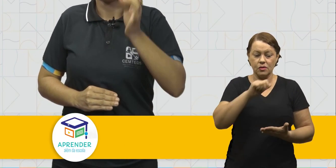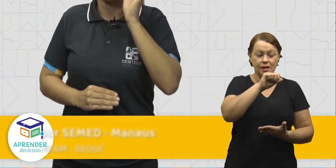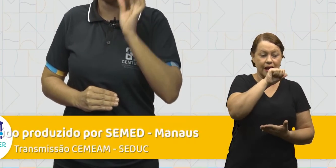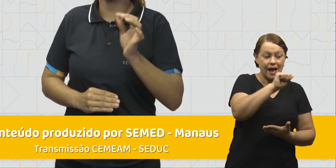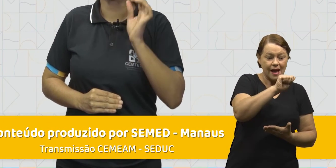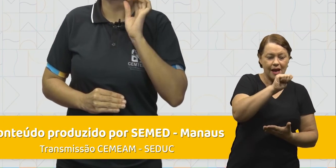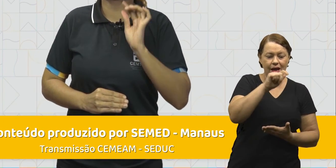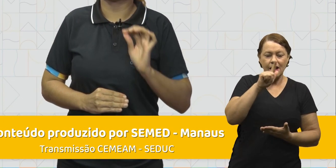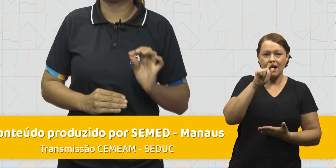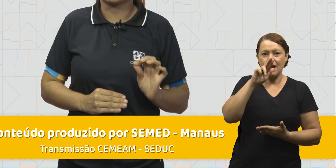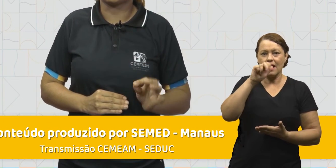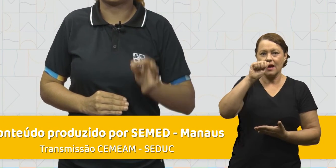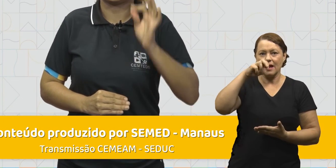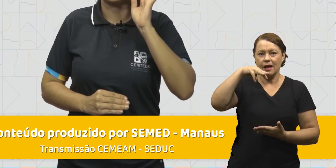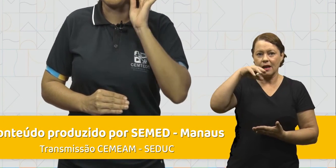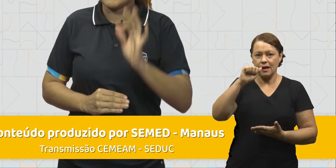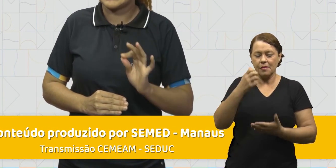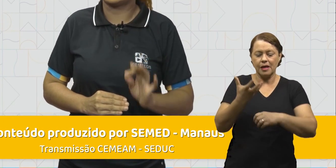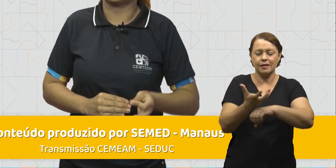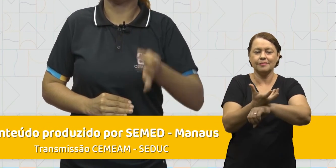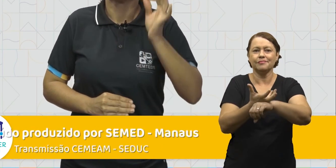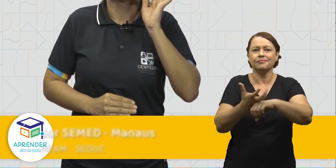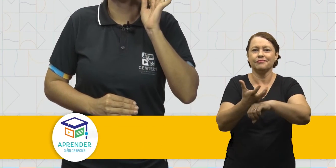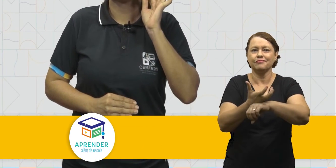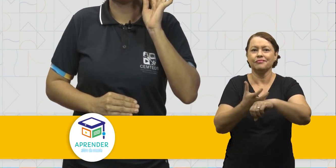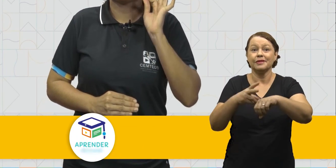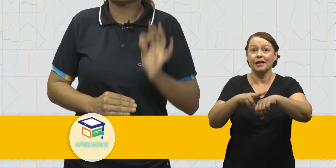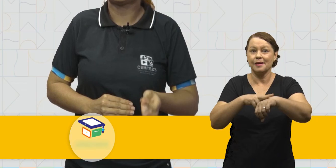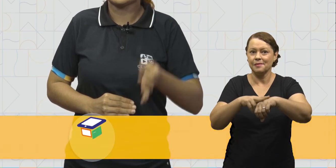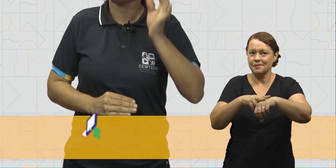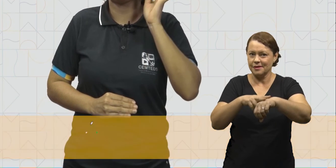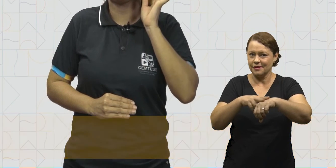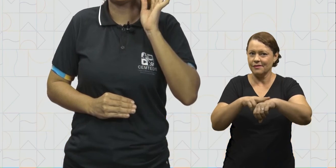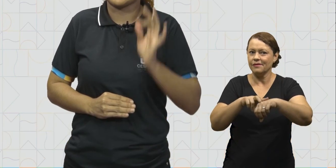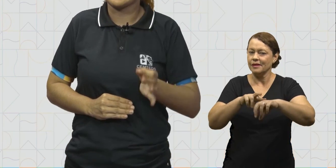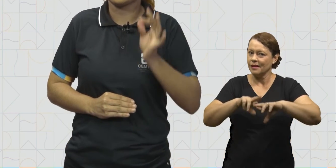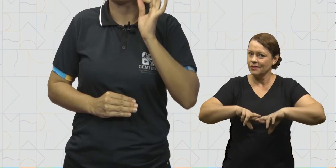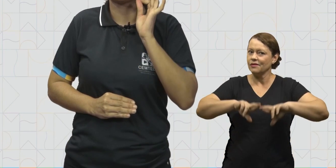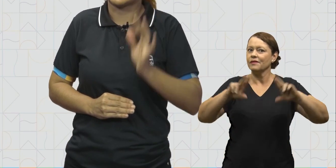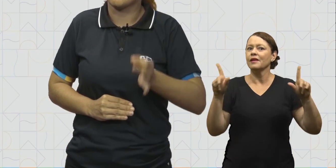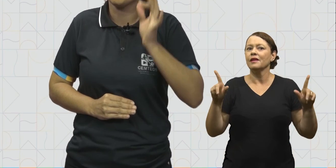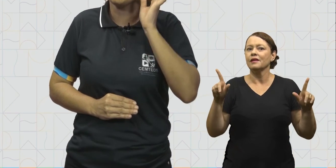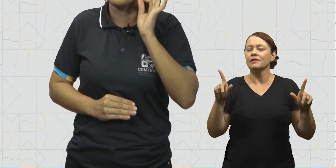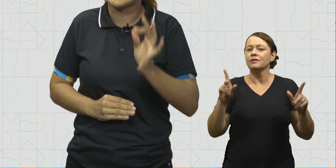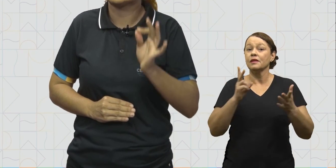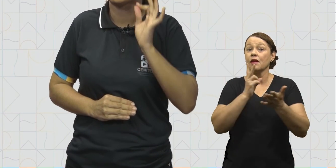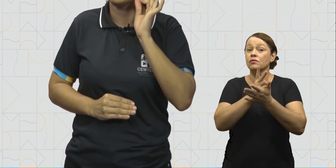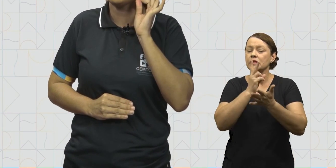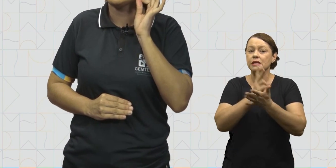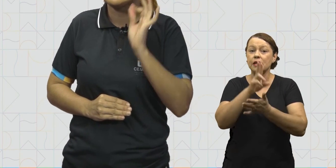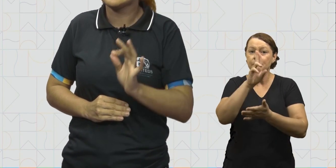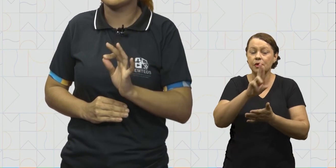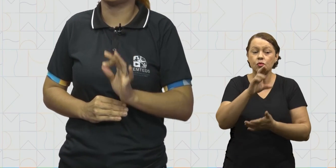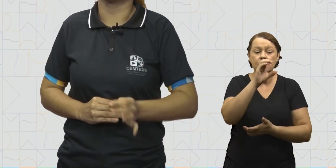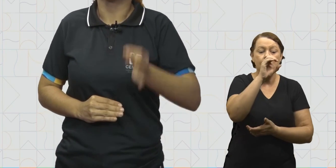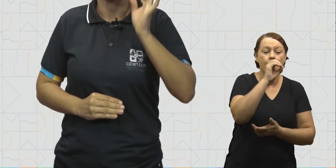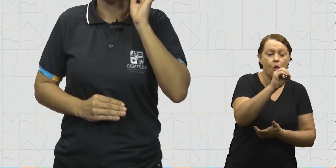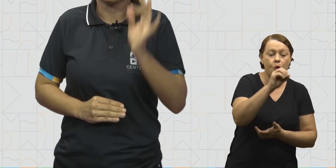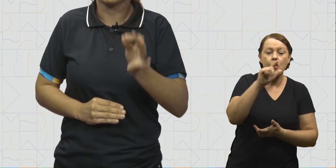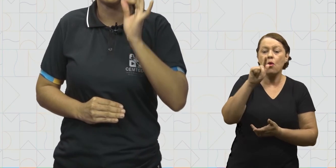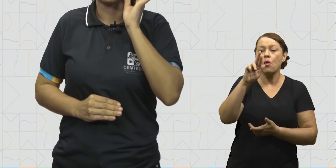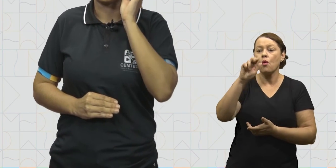atenção! Quando você for falar de massa, você sempre tem que usar o